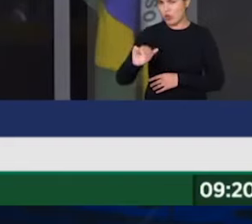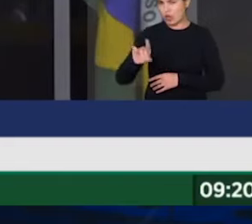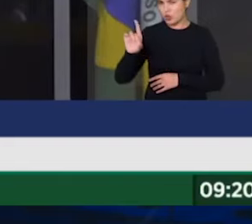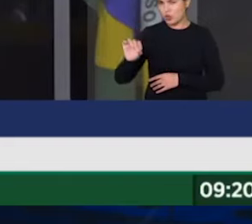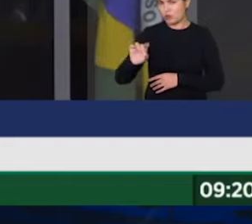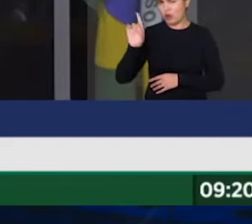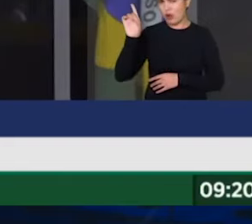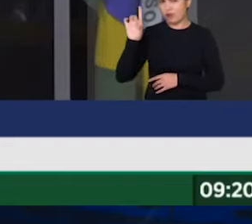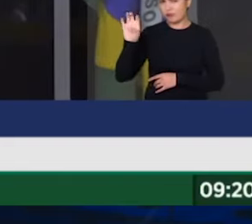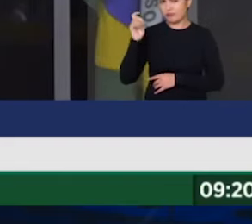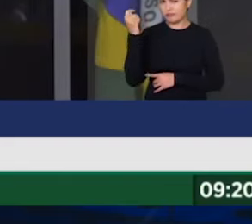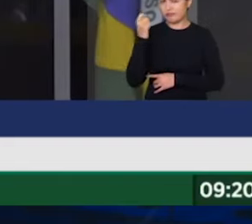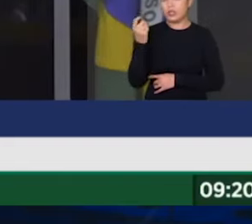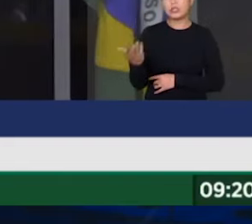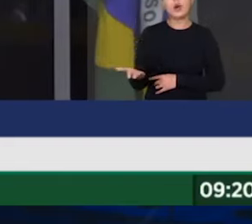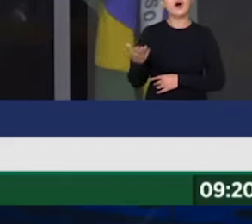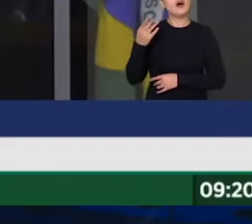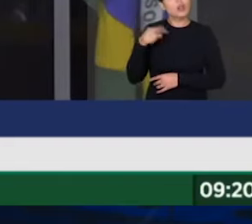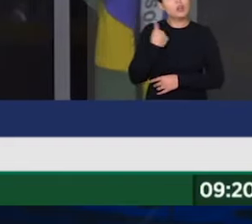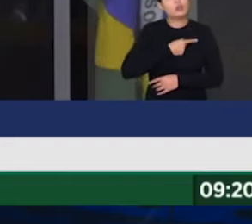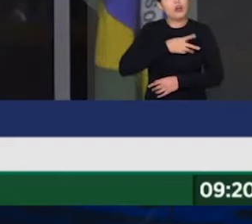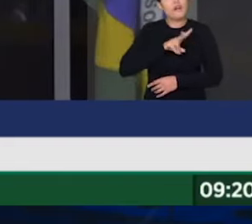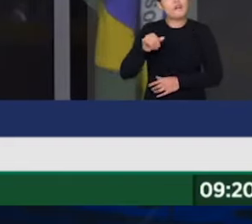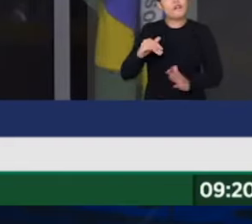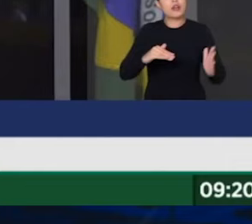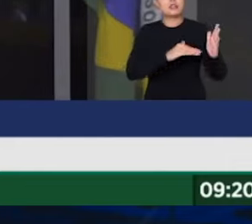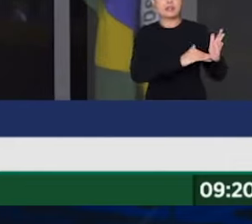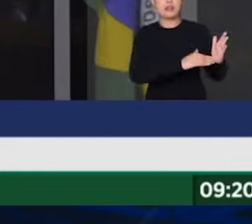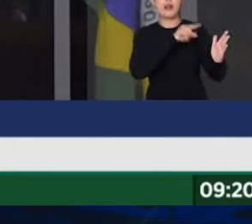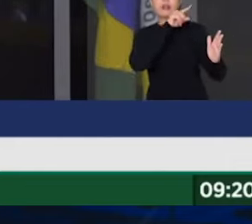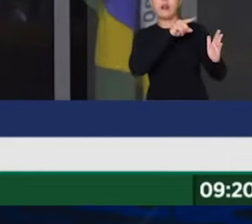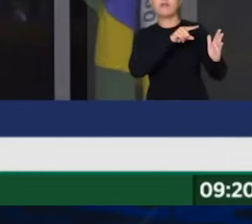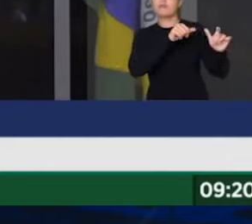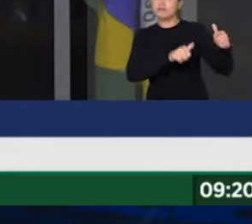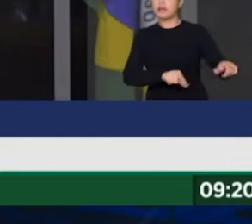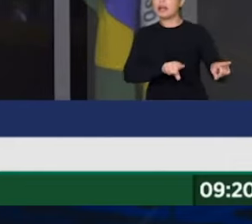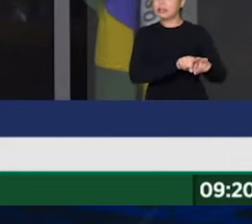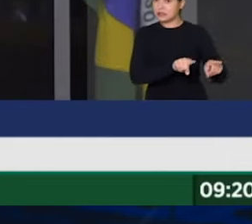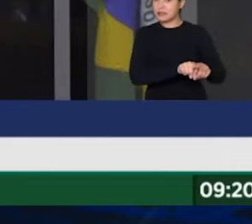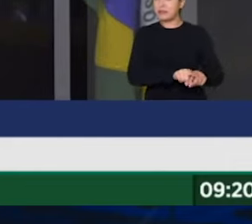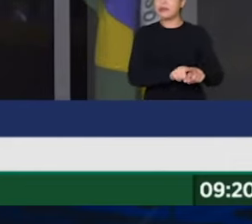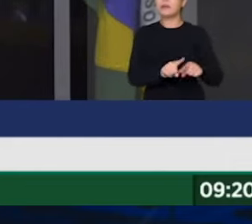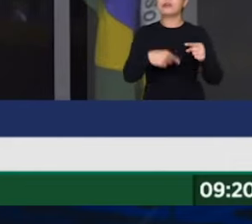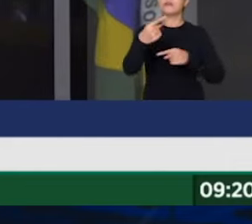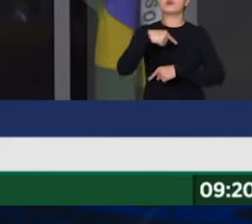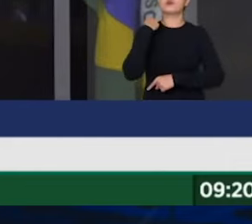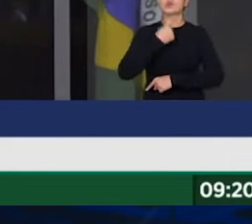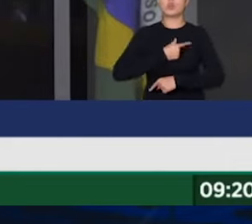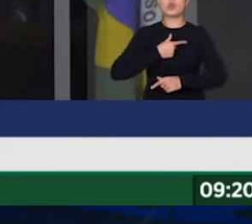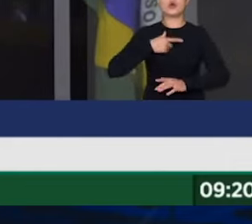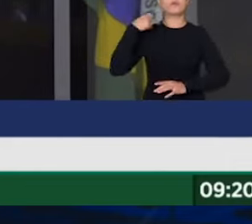posteriormente para o Senado, para aprovado no Senado também, e iniciarmos uma política nacional, da qual municípios e